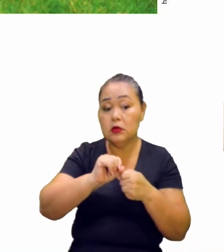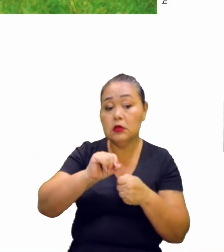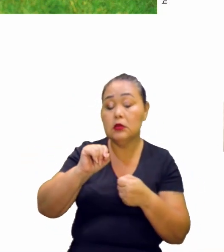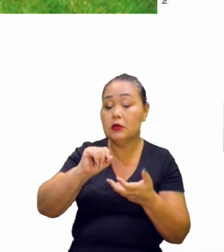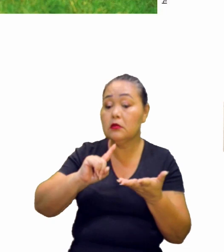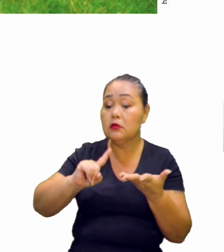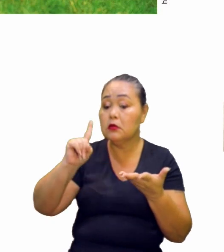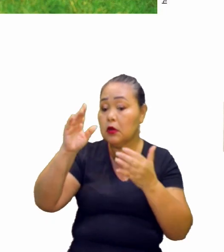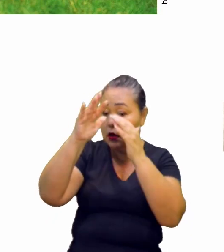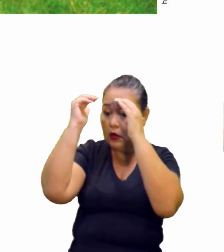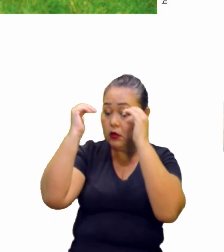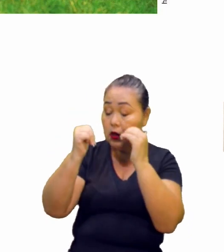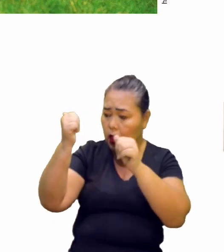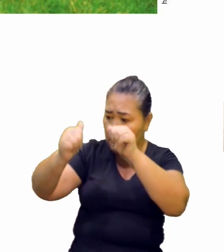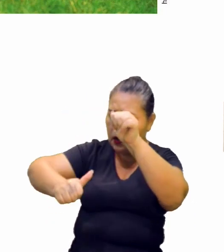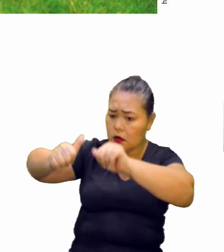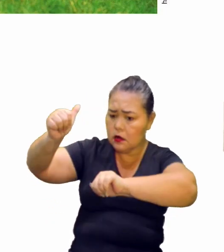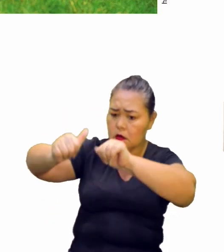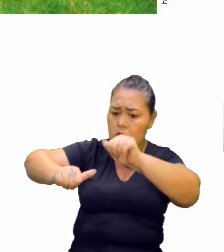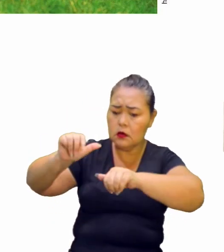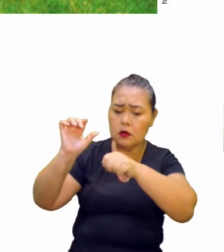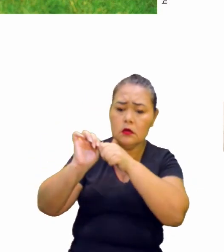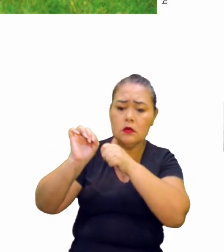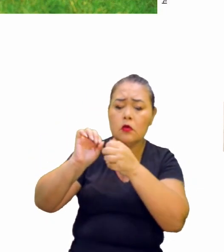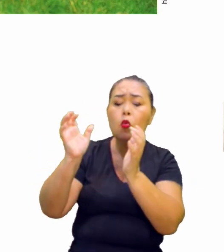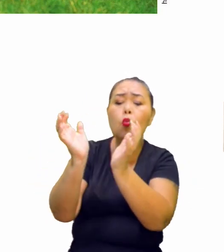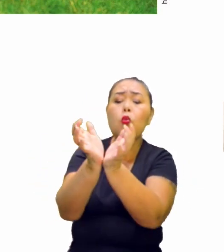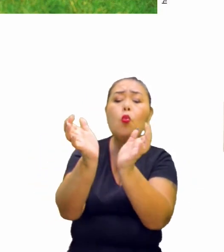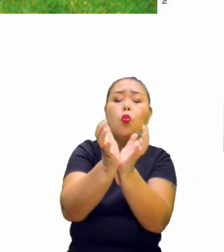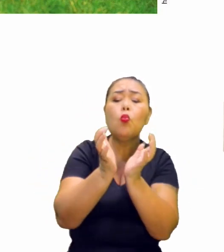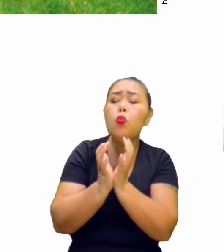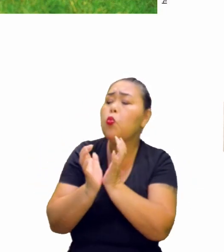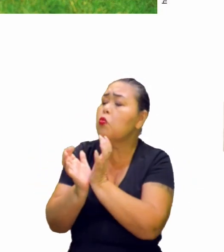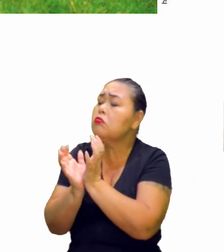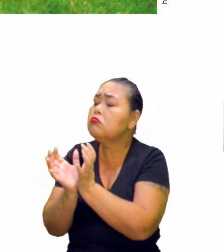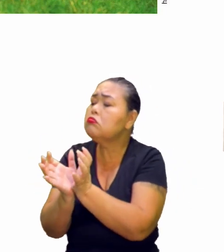tá? Respeitando e analisando aí as espécies